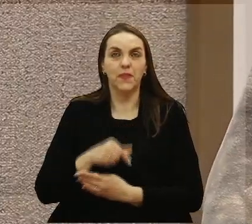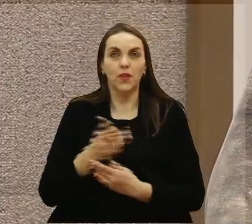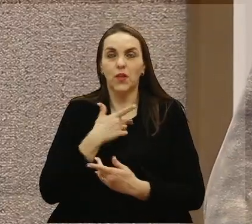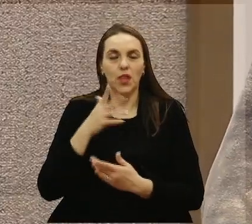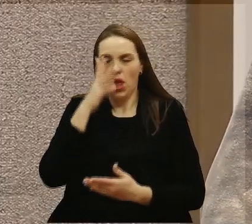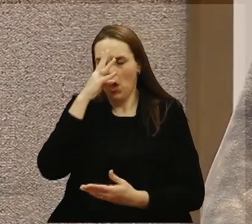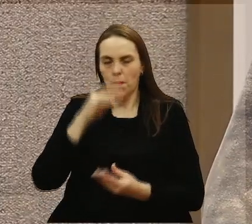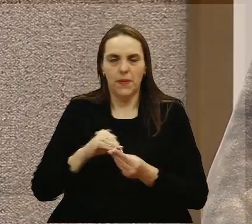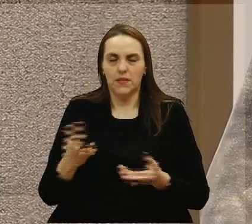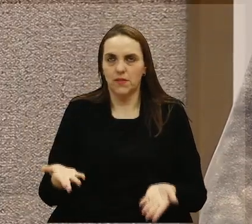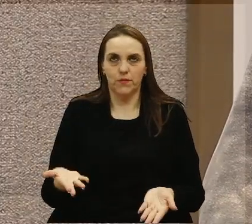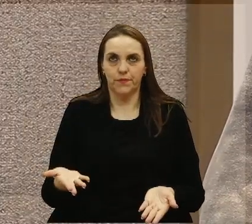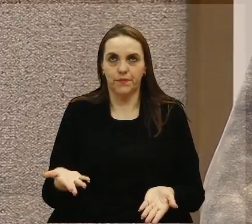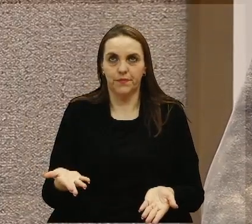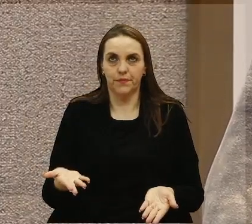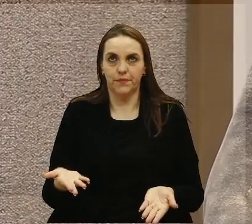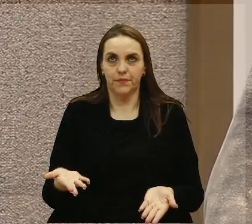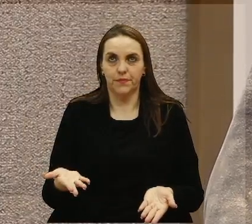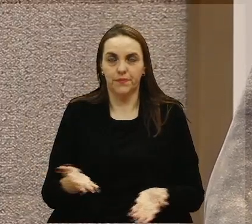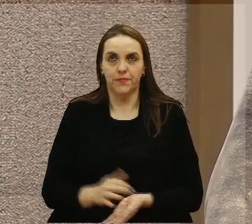compreensão.